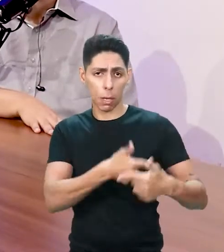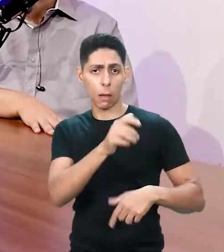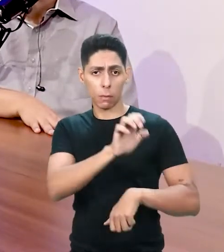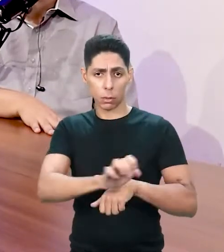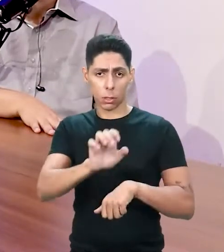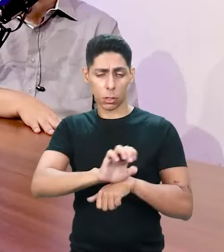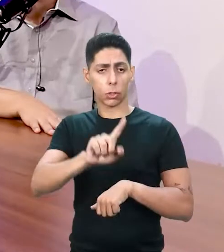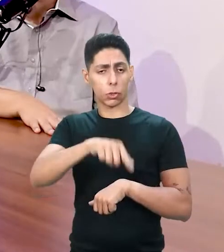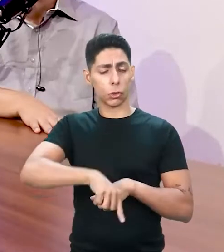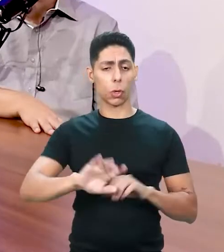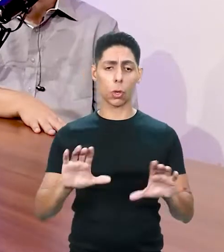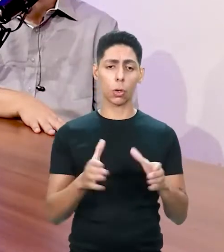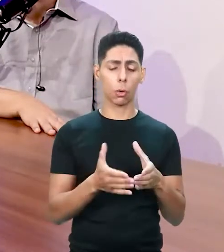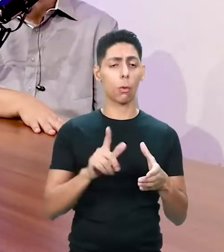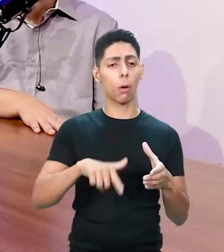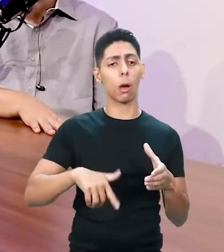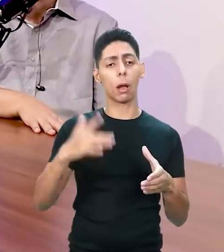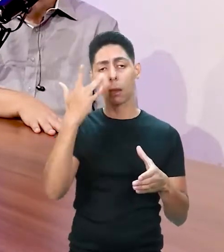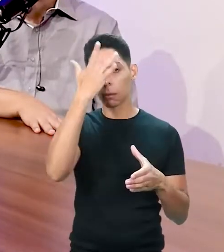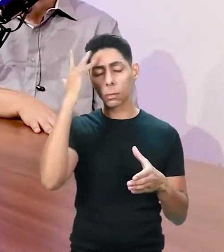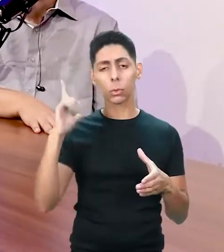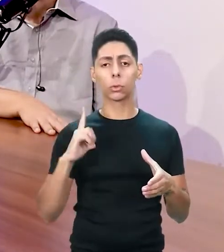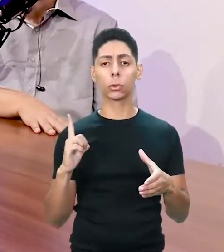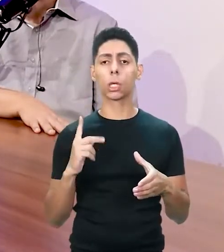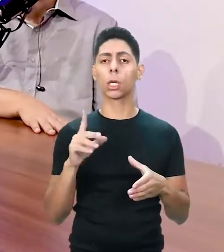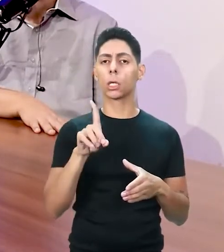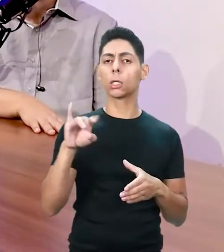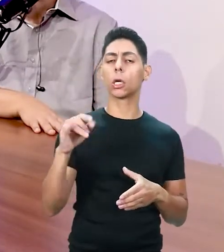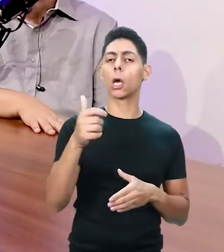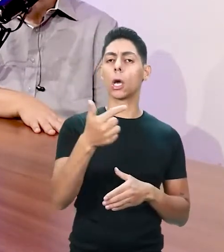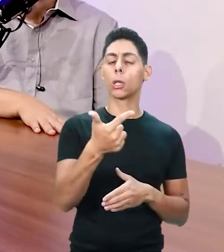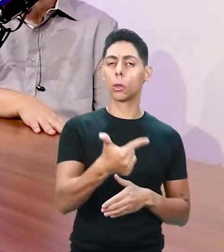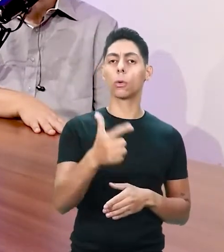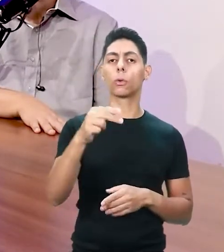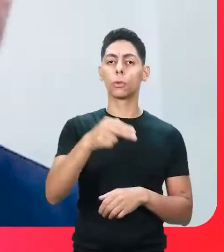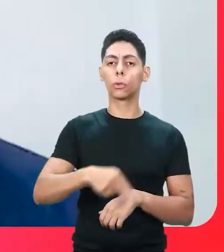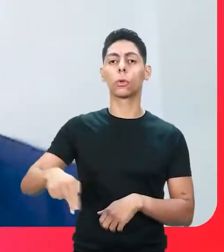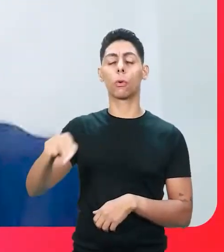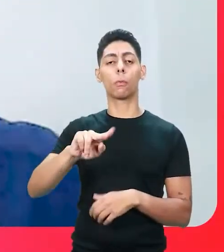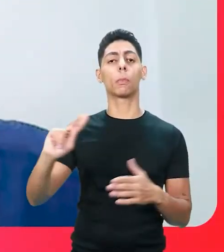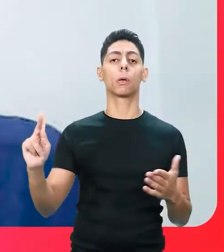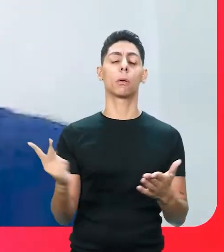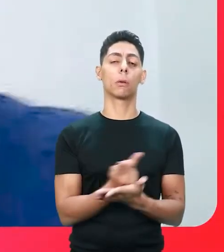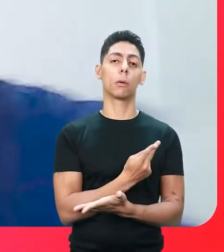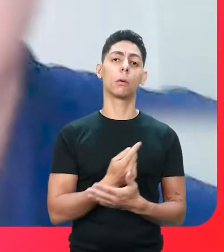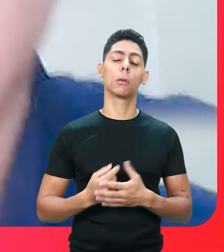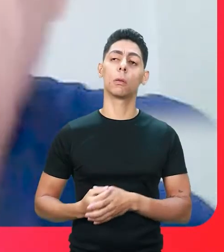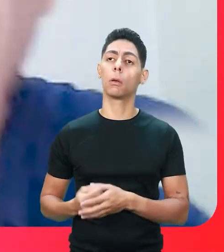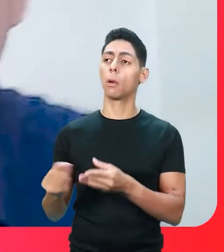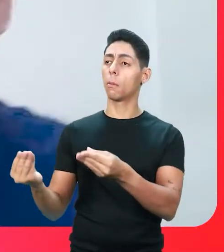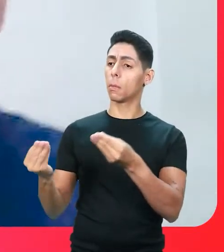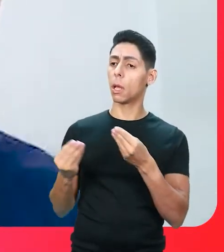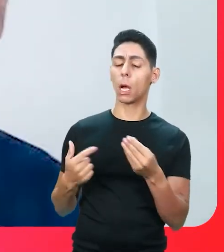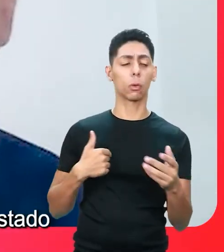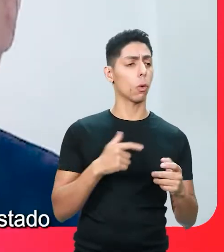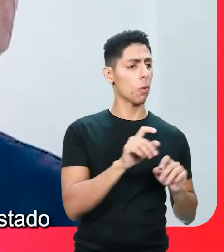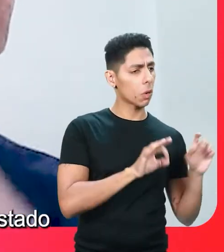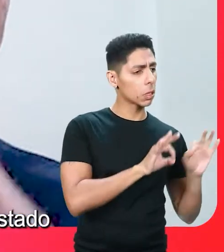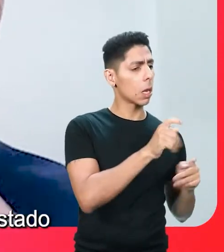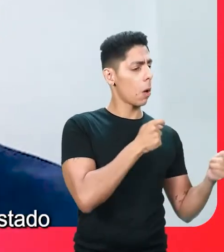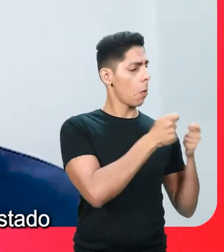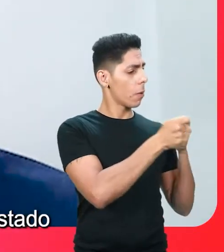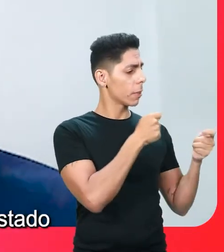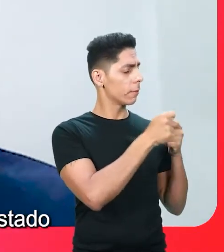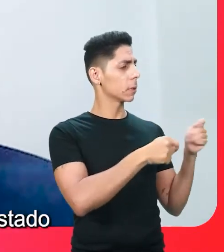produção, e o sonoplasta, dia 2 de novembro de 98, desce Adriana Lessa e estou eu conduzindo uma entrevista. Então eu tinha